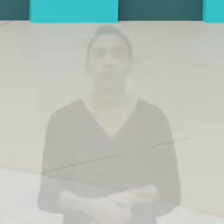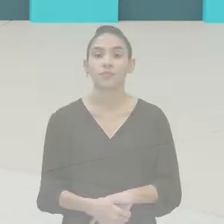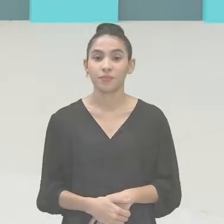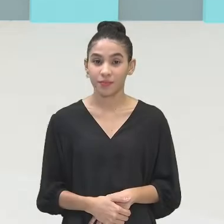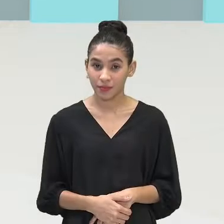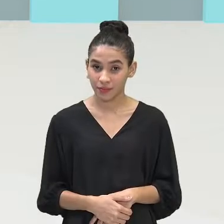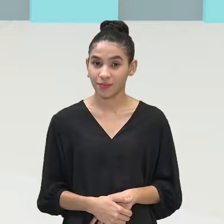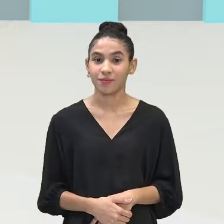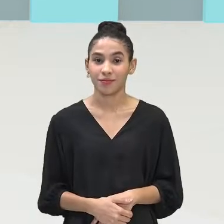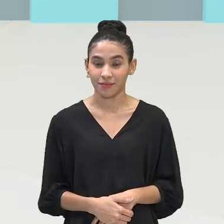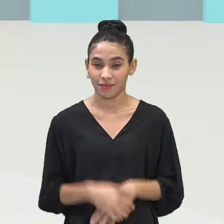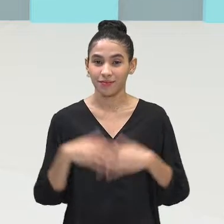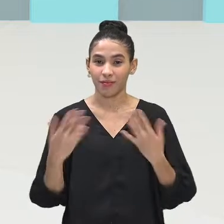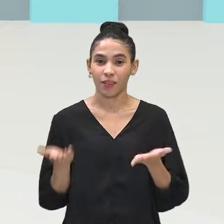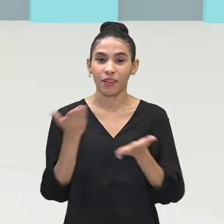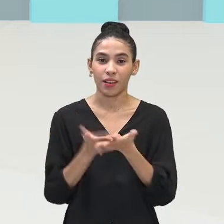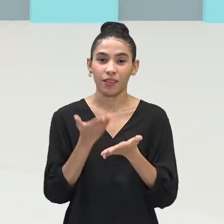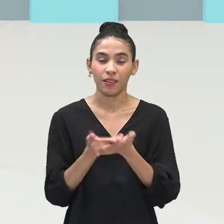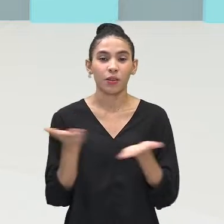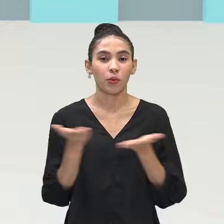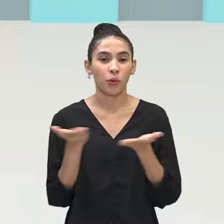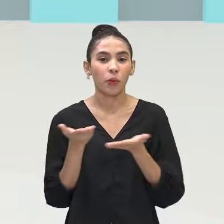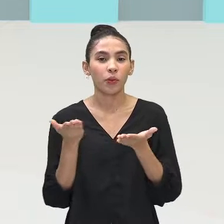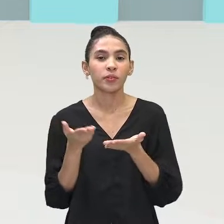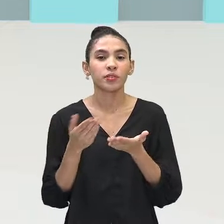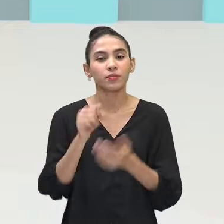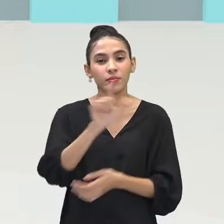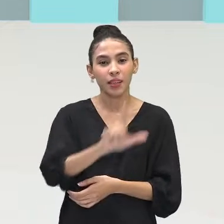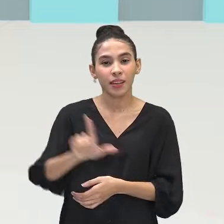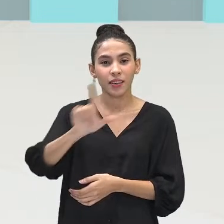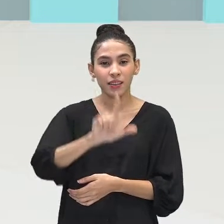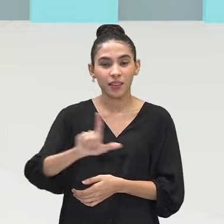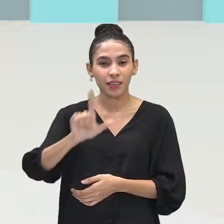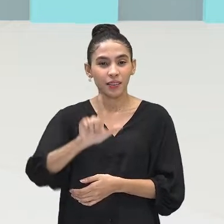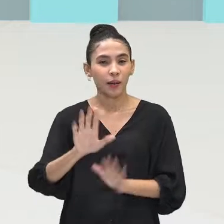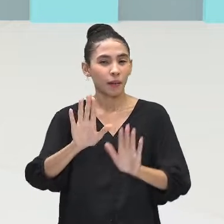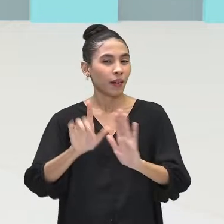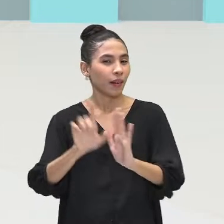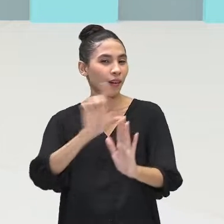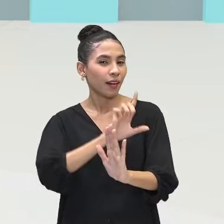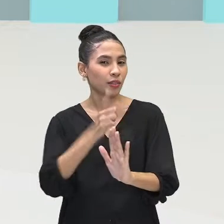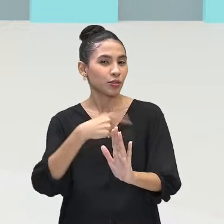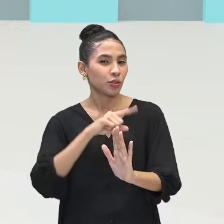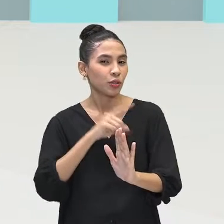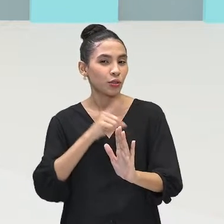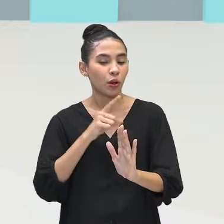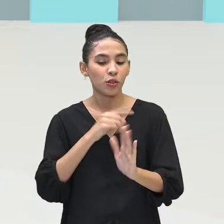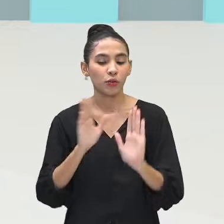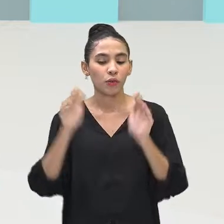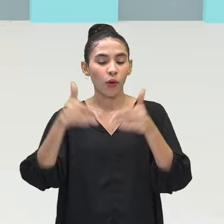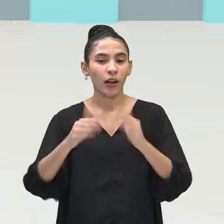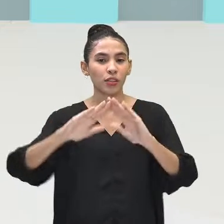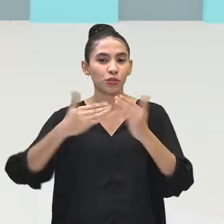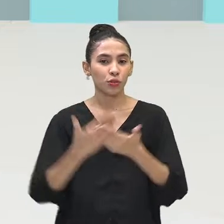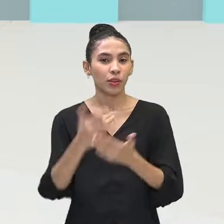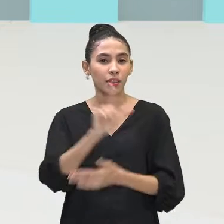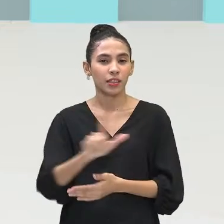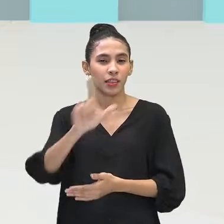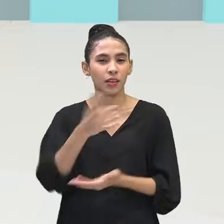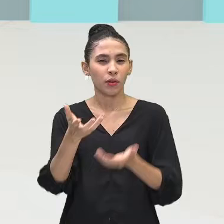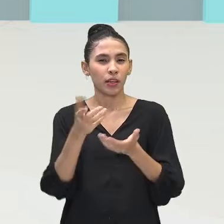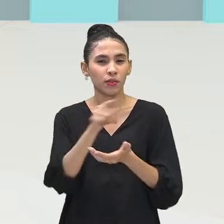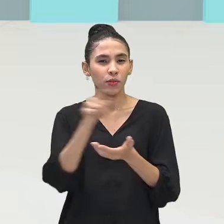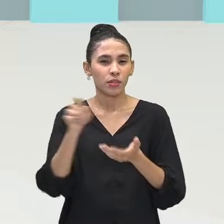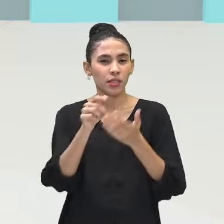Então, gente, a nossa aula vai tratar de literatura, mas antes de falar da escola literária, eu quero que vocês acompanhem comigo